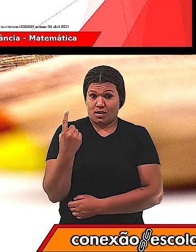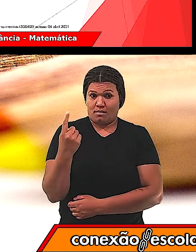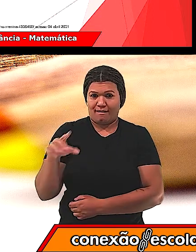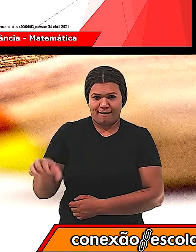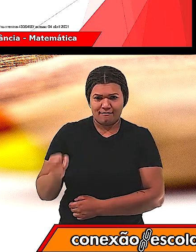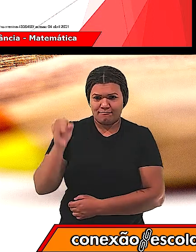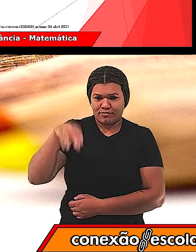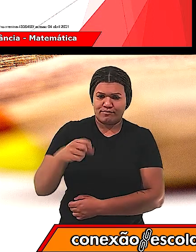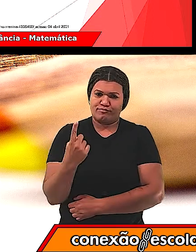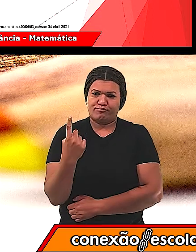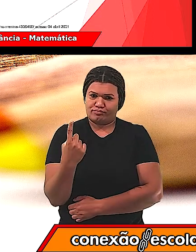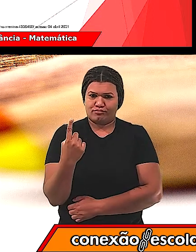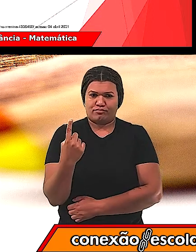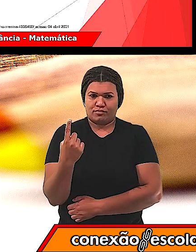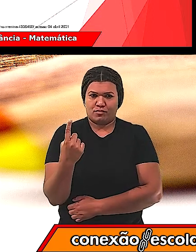1,